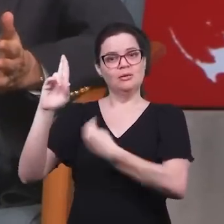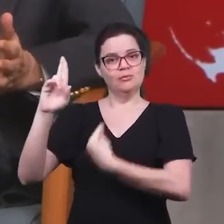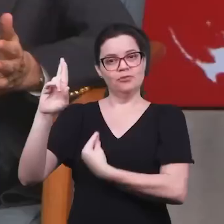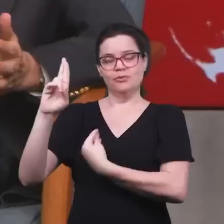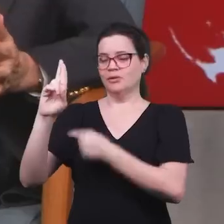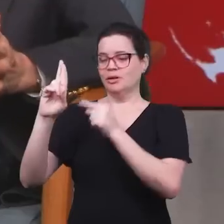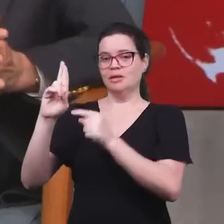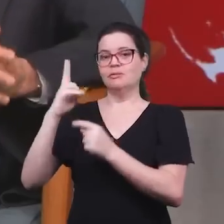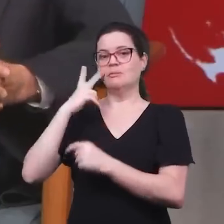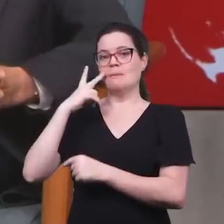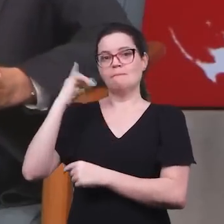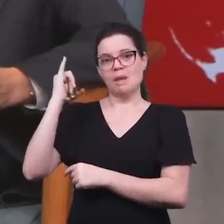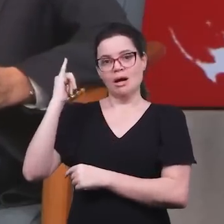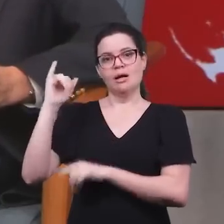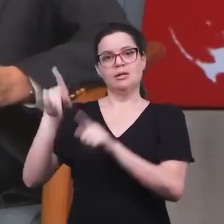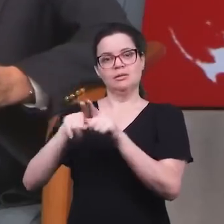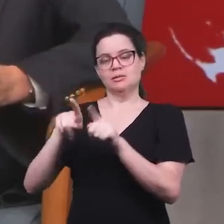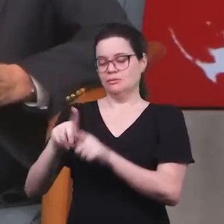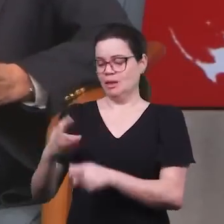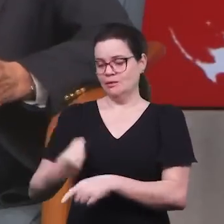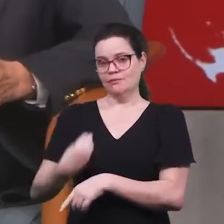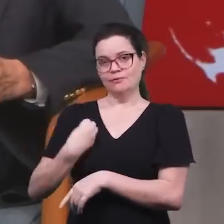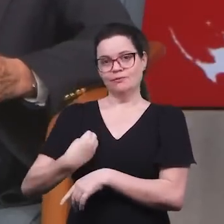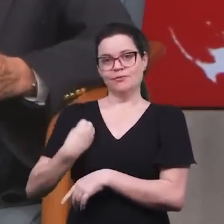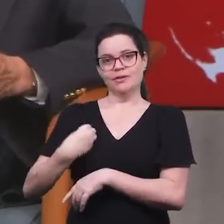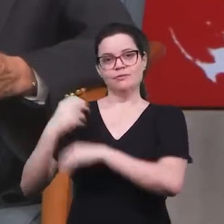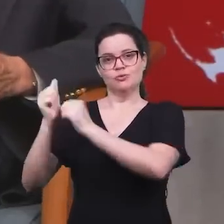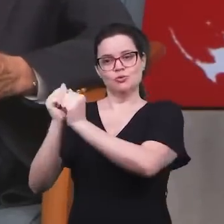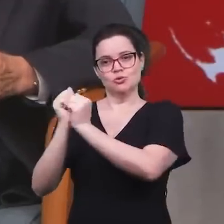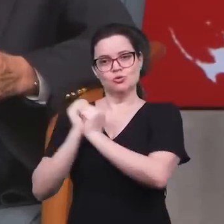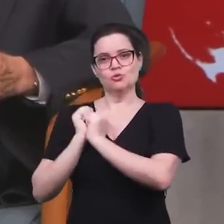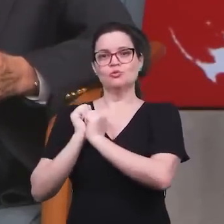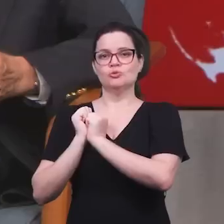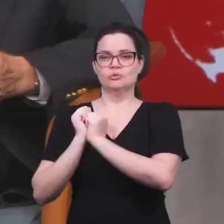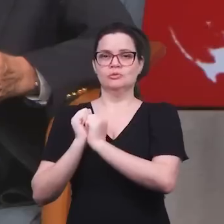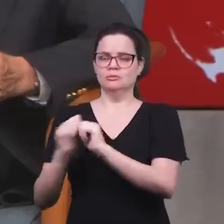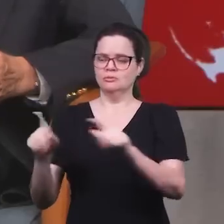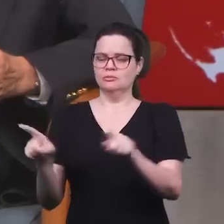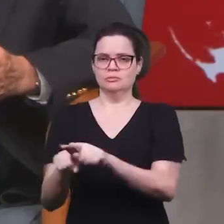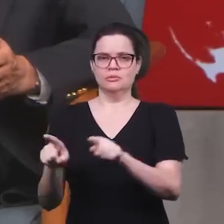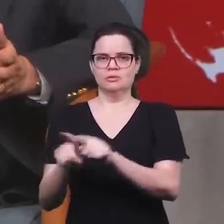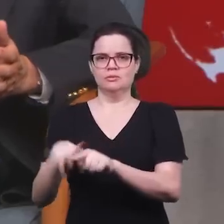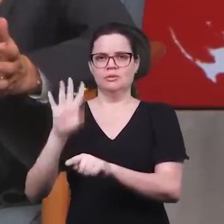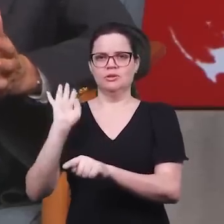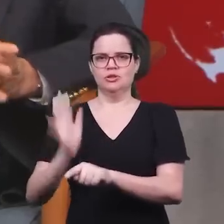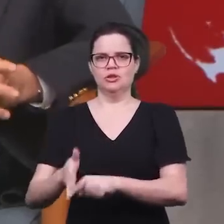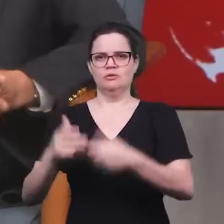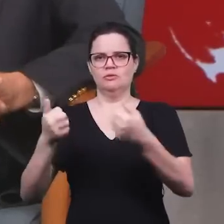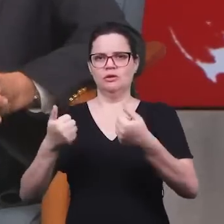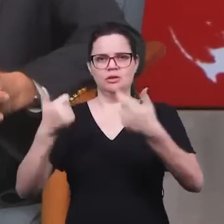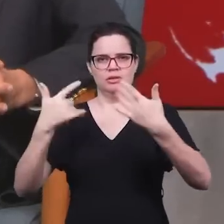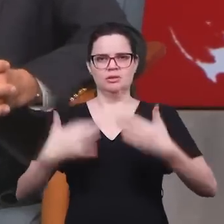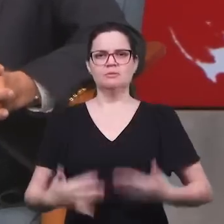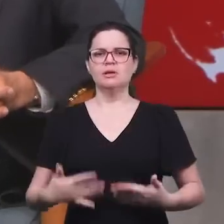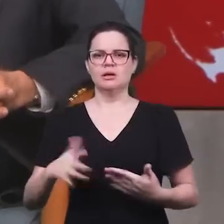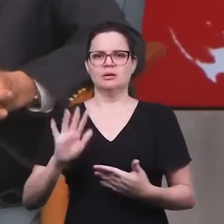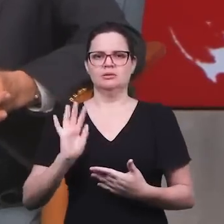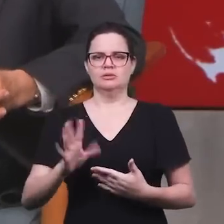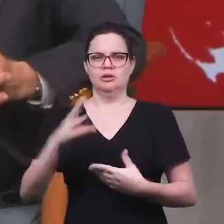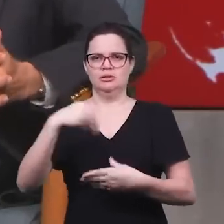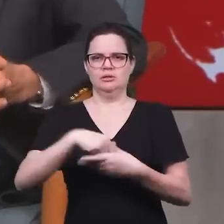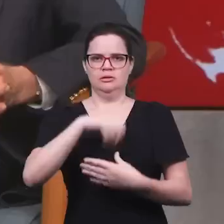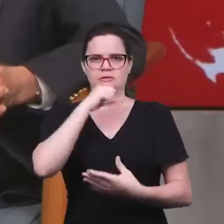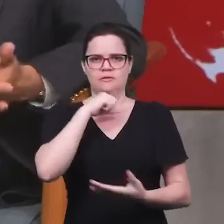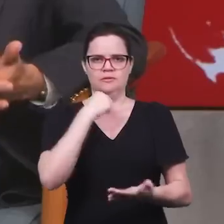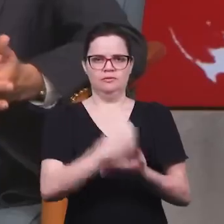Pai está vivo, né? Como está bem descrito profeticamente lá no Velho Testamento,